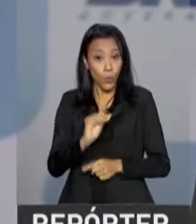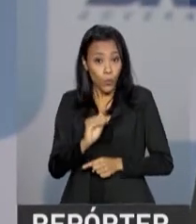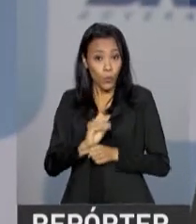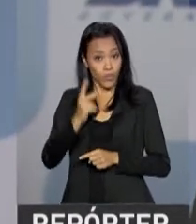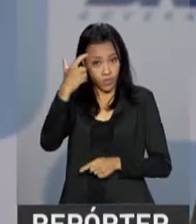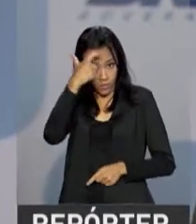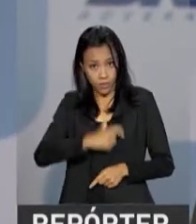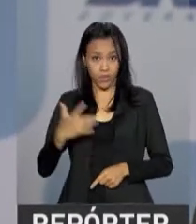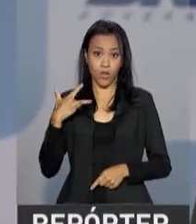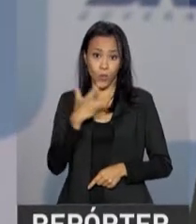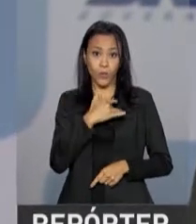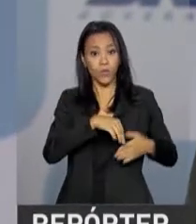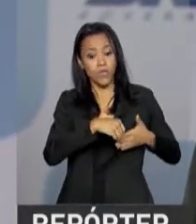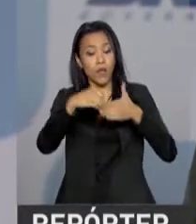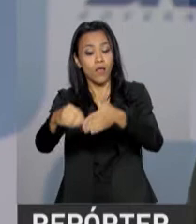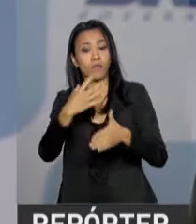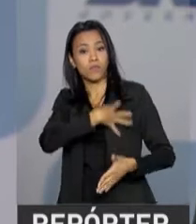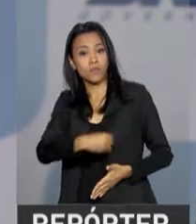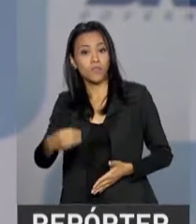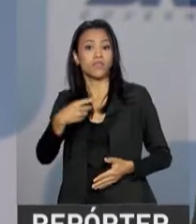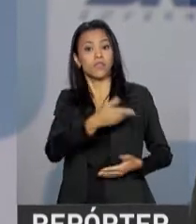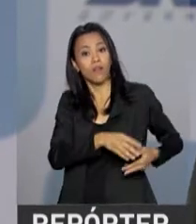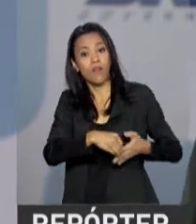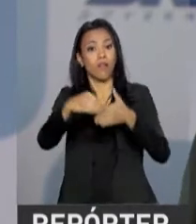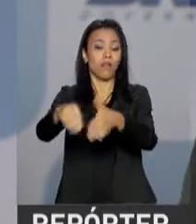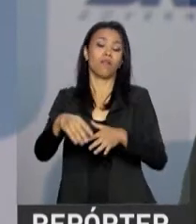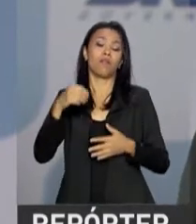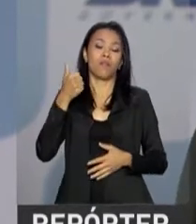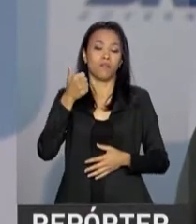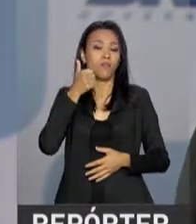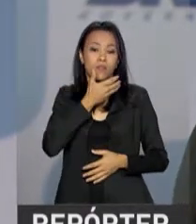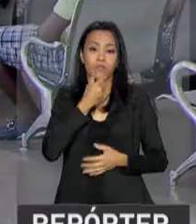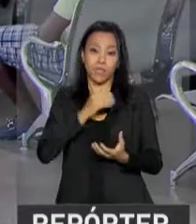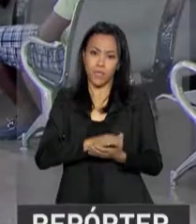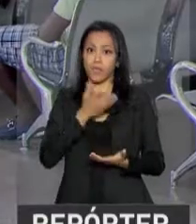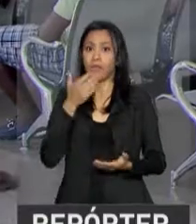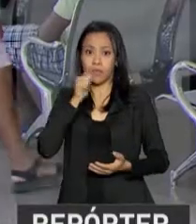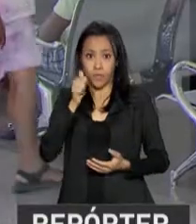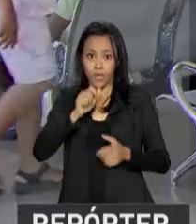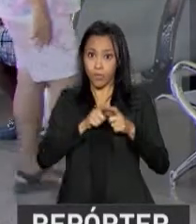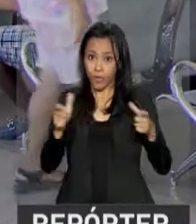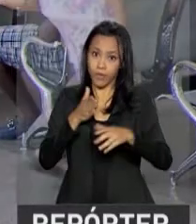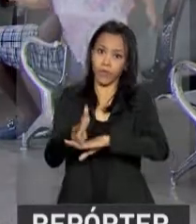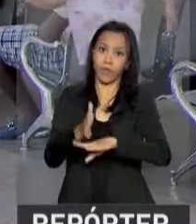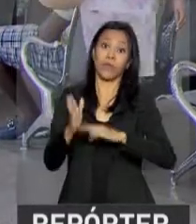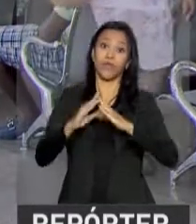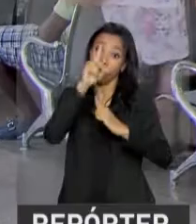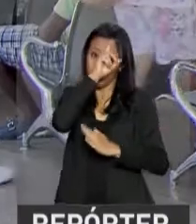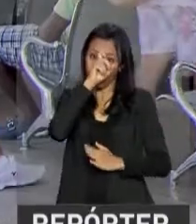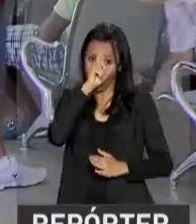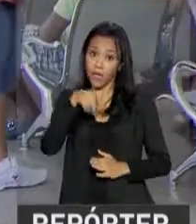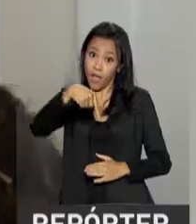não os seus maridos por tom assíduos freqüentadores das nossas unidades de atendimento às mulheres são as principais usuárias